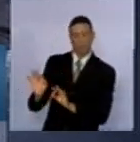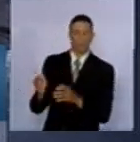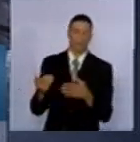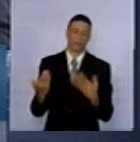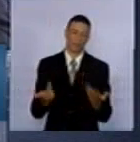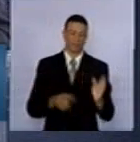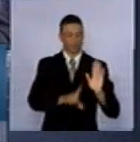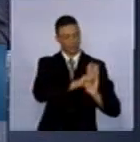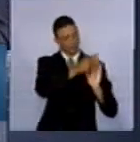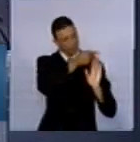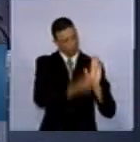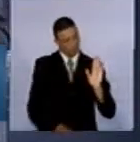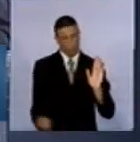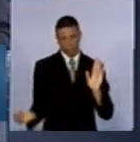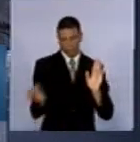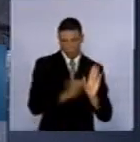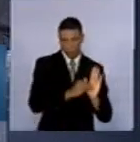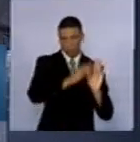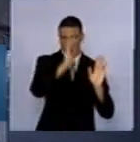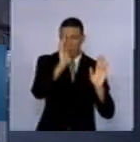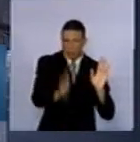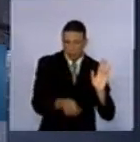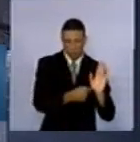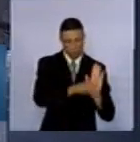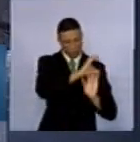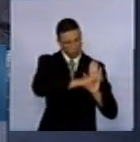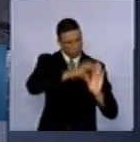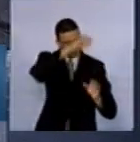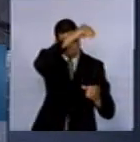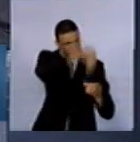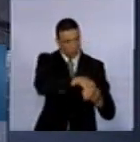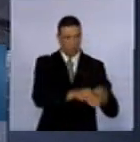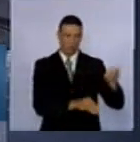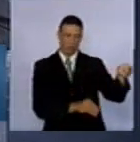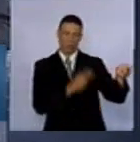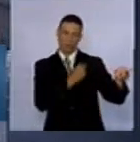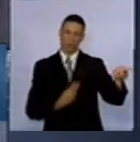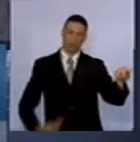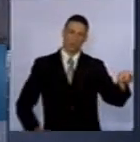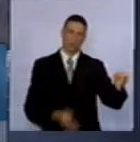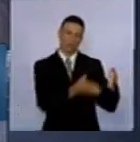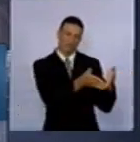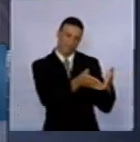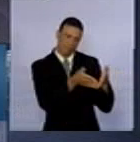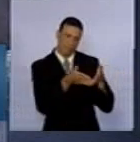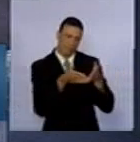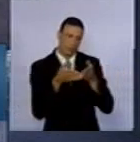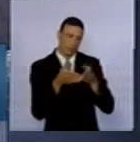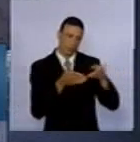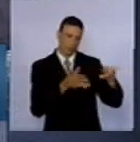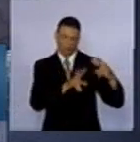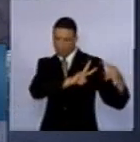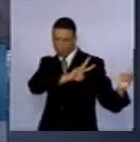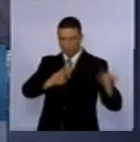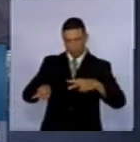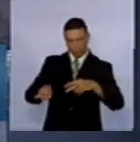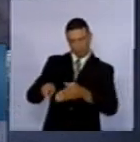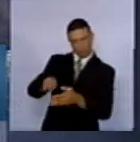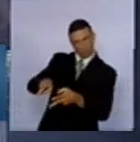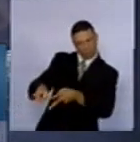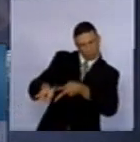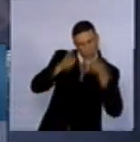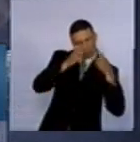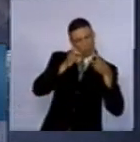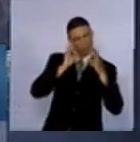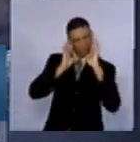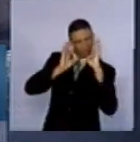determinada pelo projeto na questão do conteúdo é importante você ler essa atua nessa nessa visão e olha um pouco com